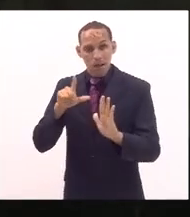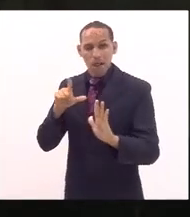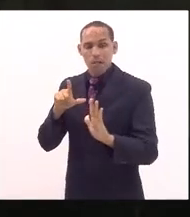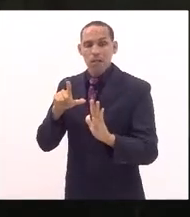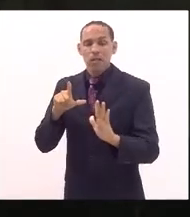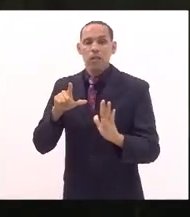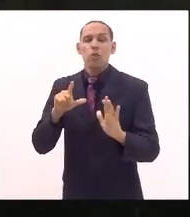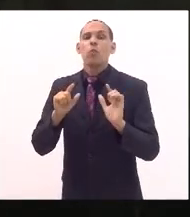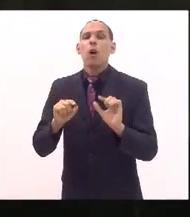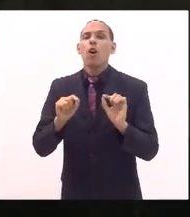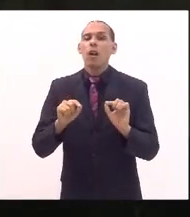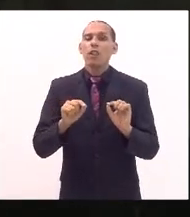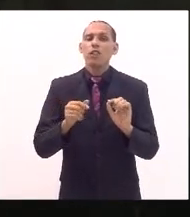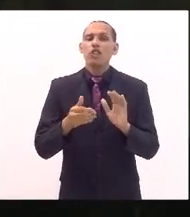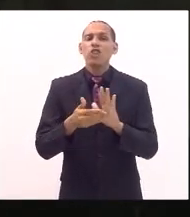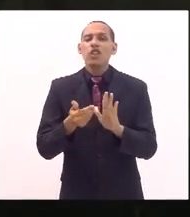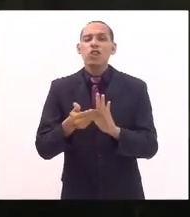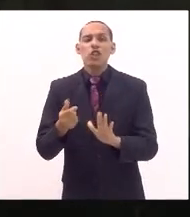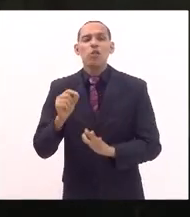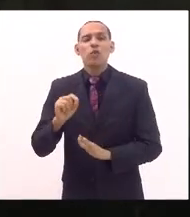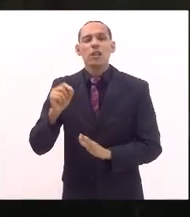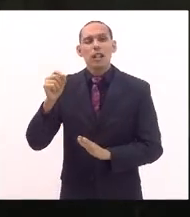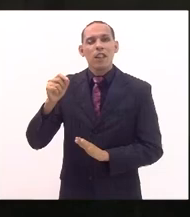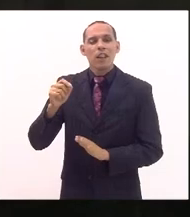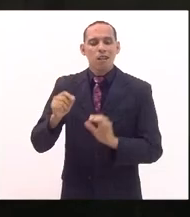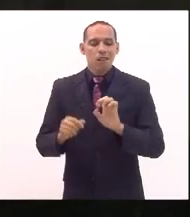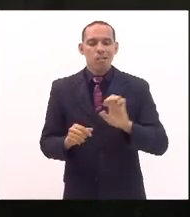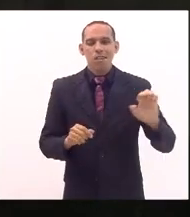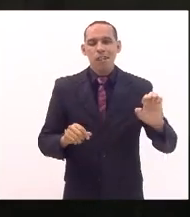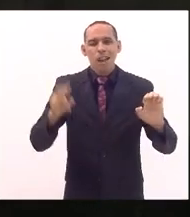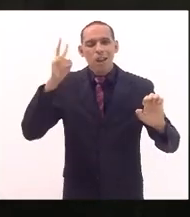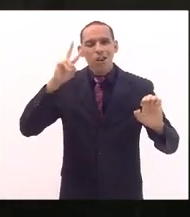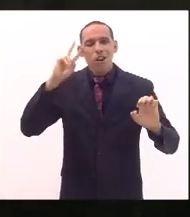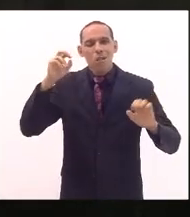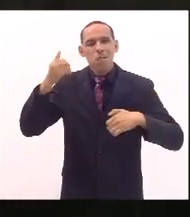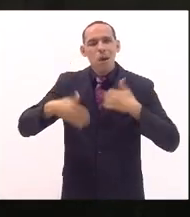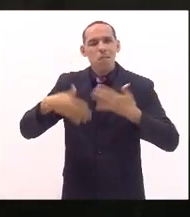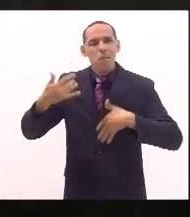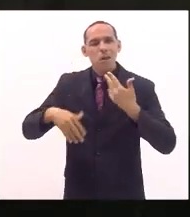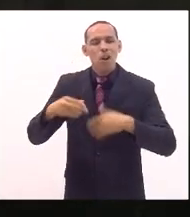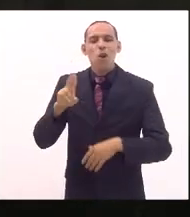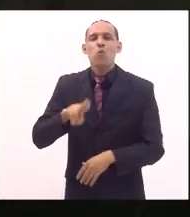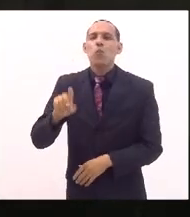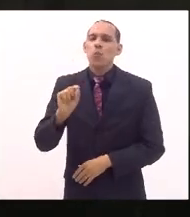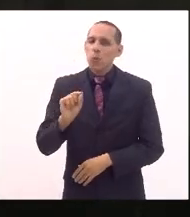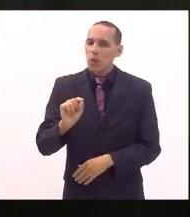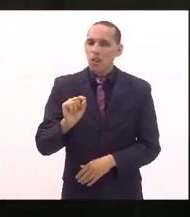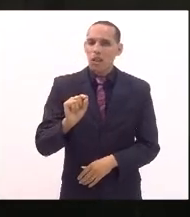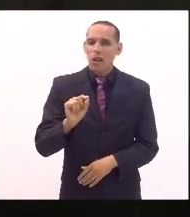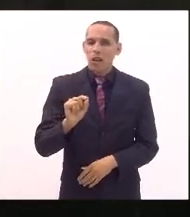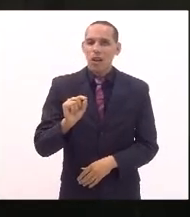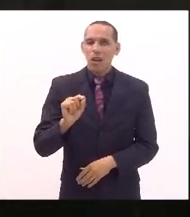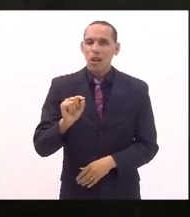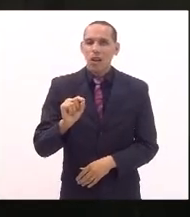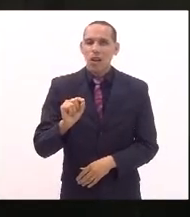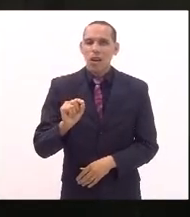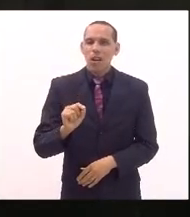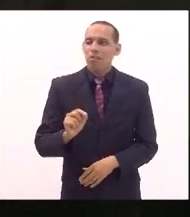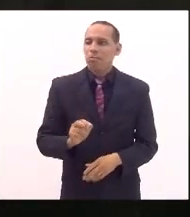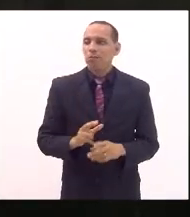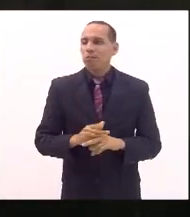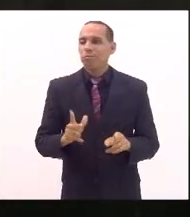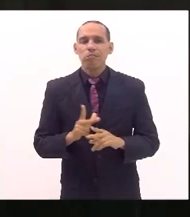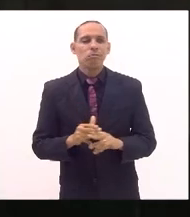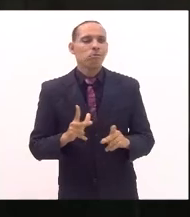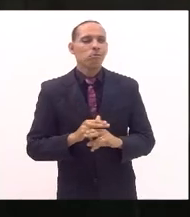é de desconstruir uma narrativa que a esquerda se utiliza de subterfúgios para atingir